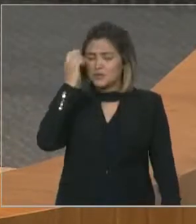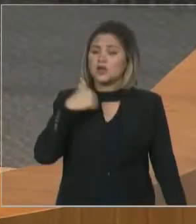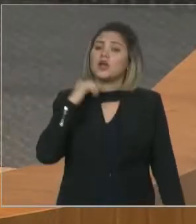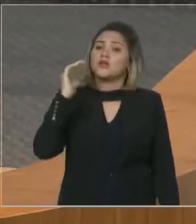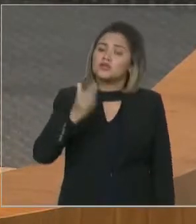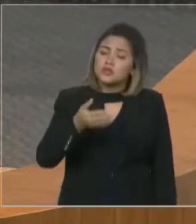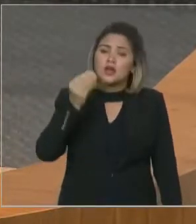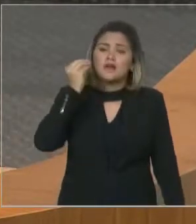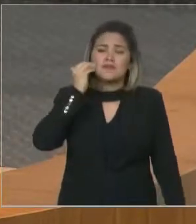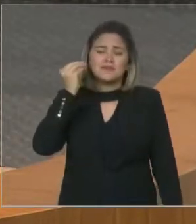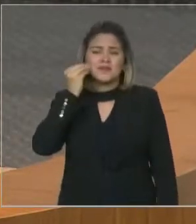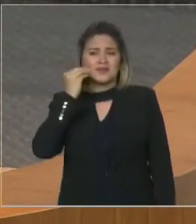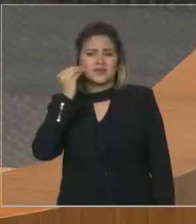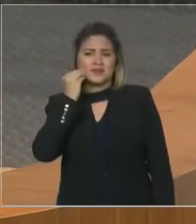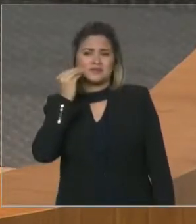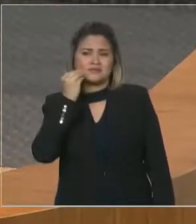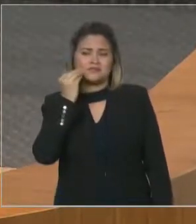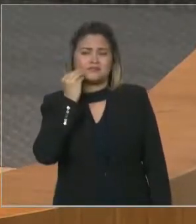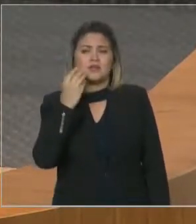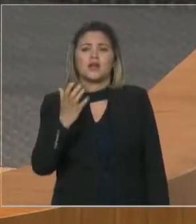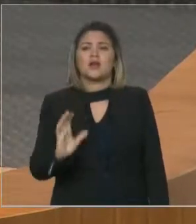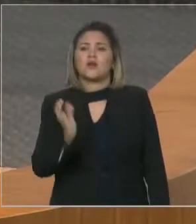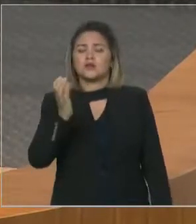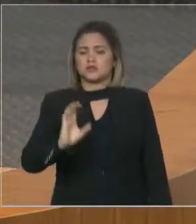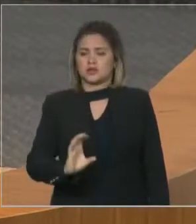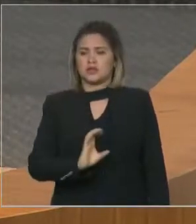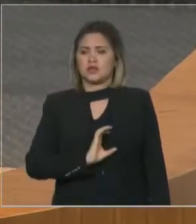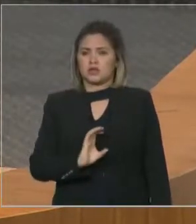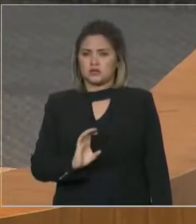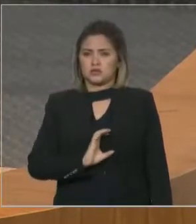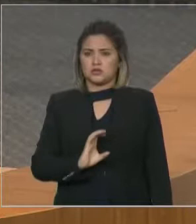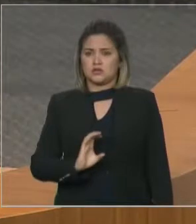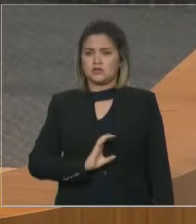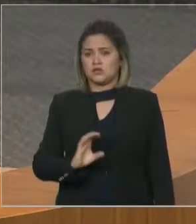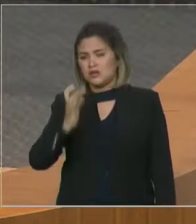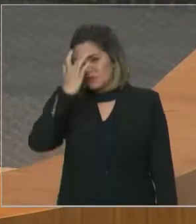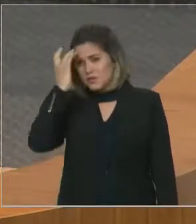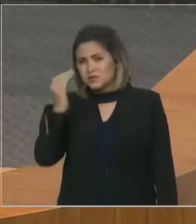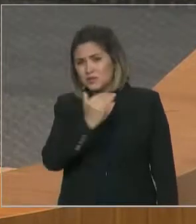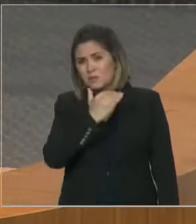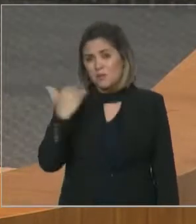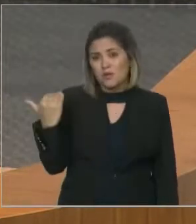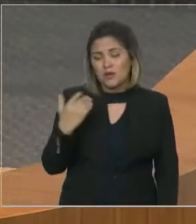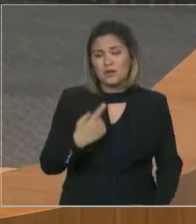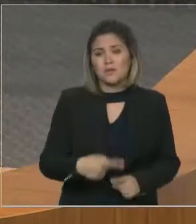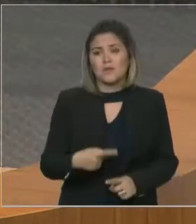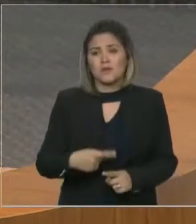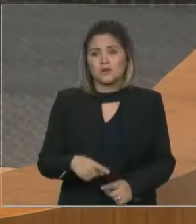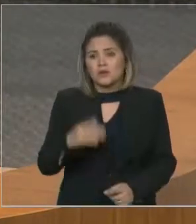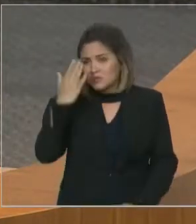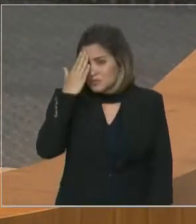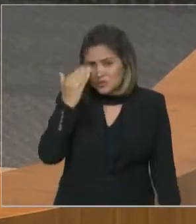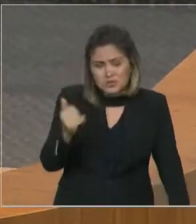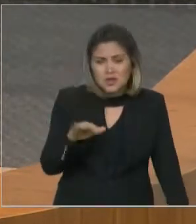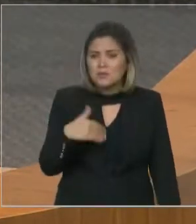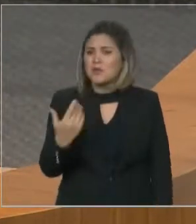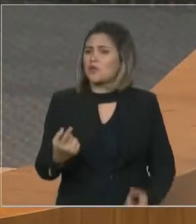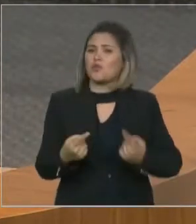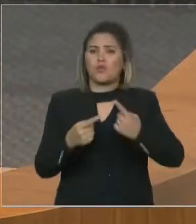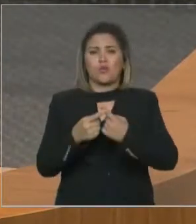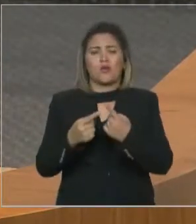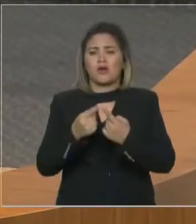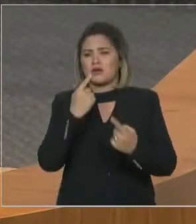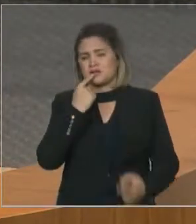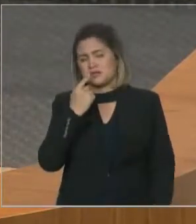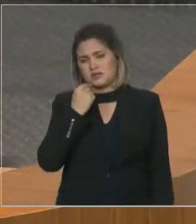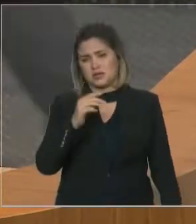já assisti em Caxias, na minha cidade, se perder vidas por falta do tipo sanguíneo, até que identificasse a